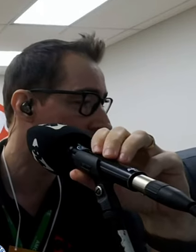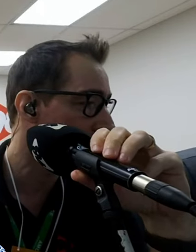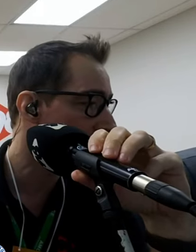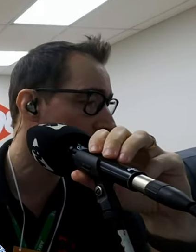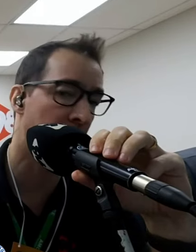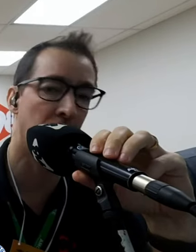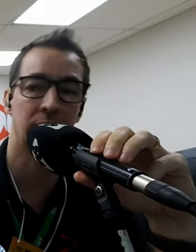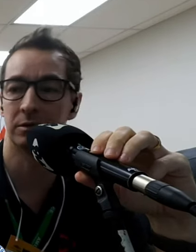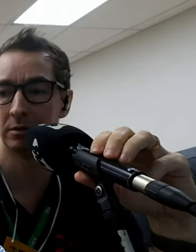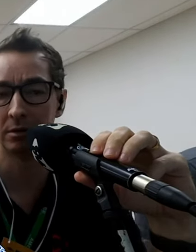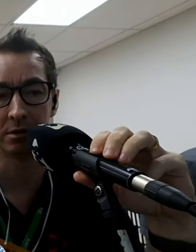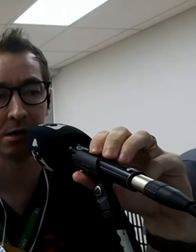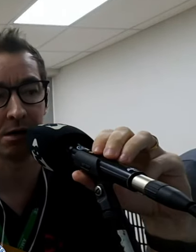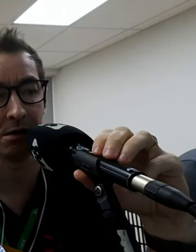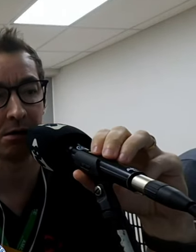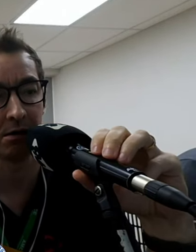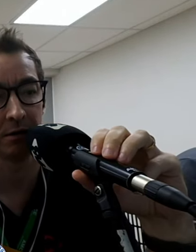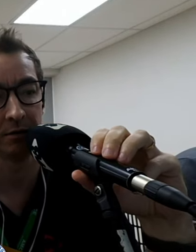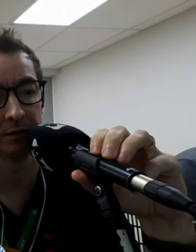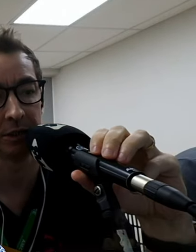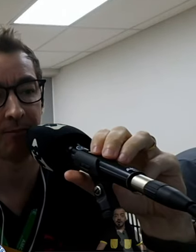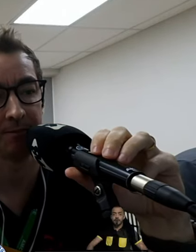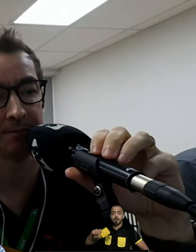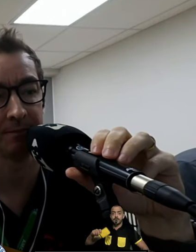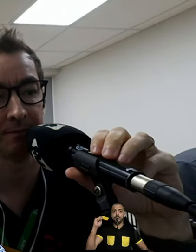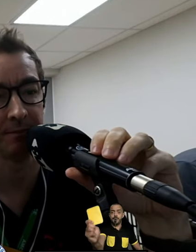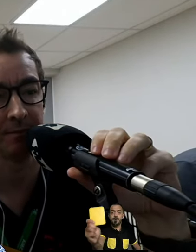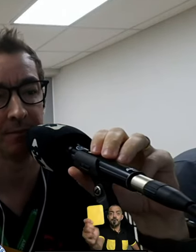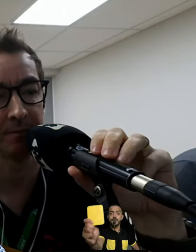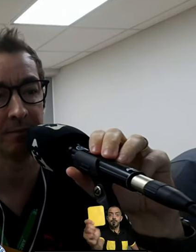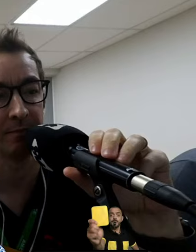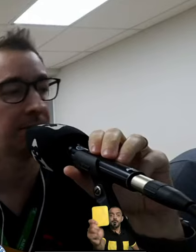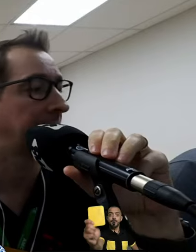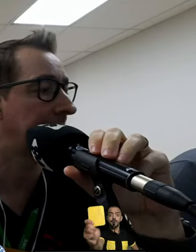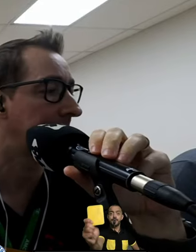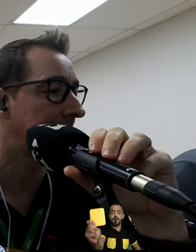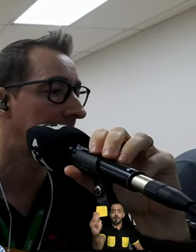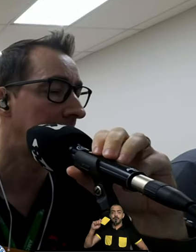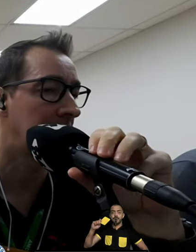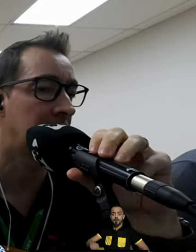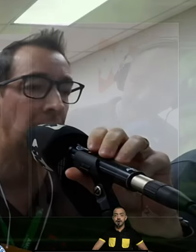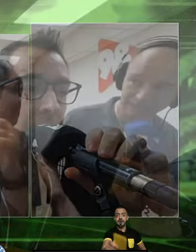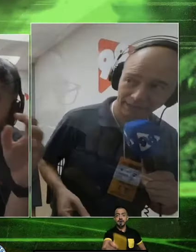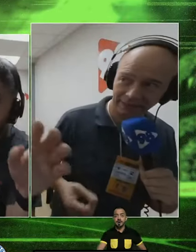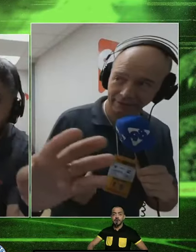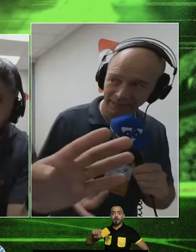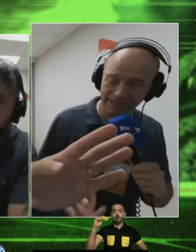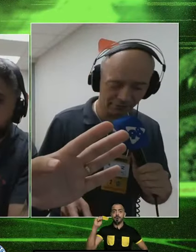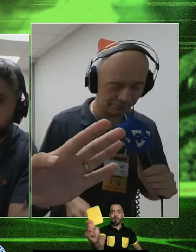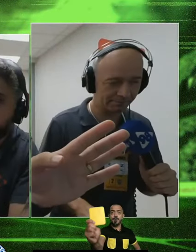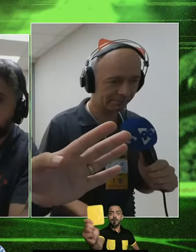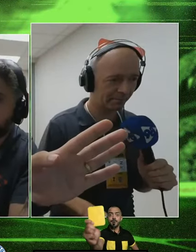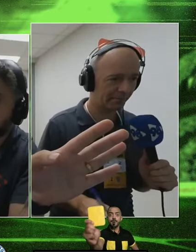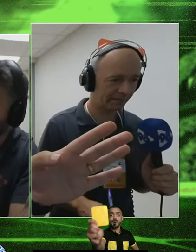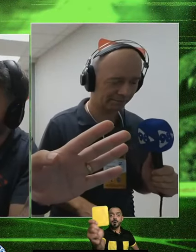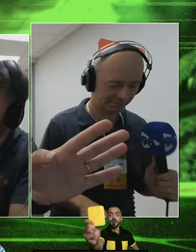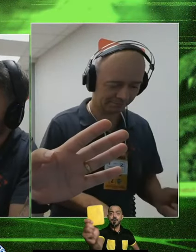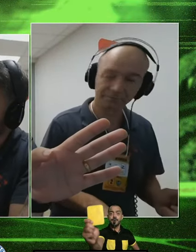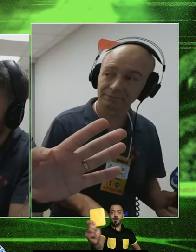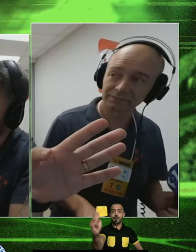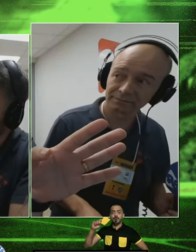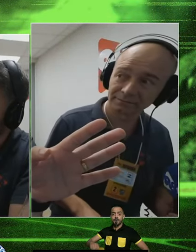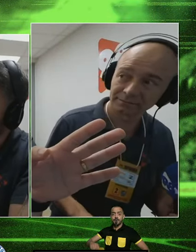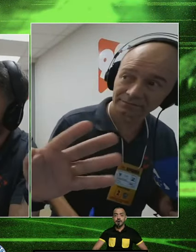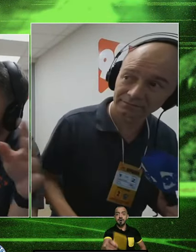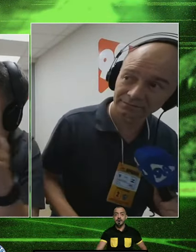vocês que vocês que pediram arbitragem Men nem tocou gente na cabeça do do jogador não Gui mas é fo uma falta in se quisesse expul deixa eu te falar se